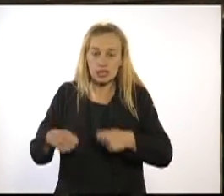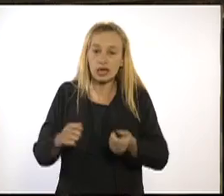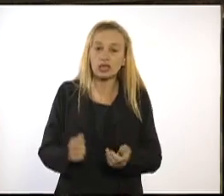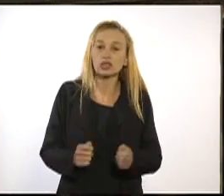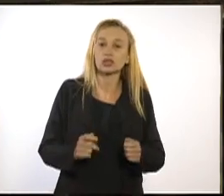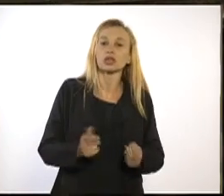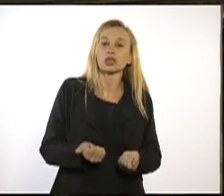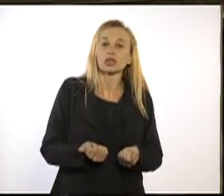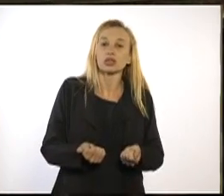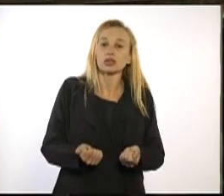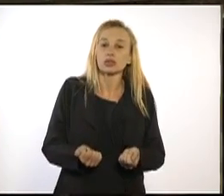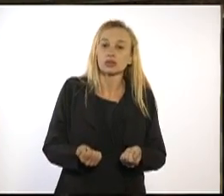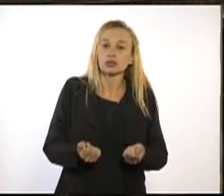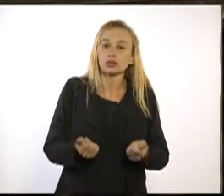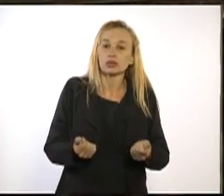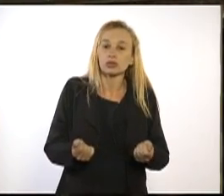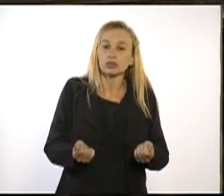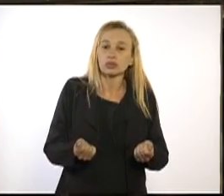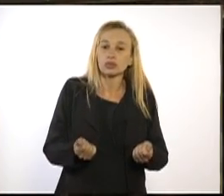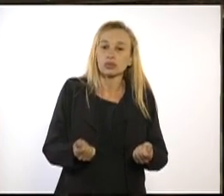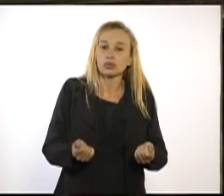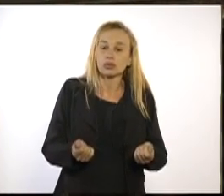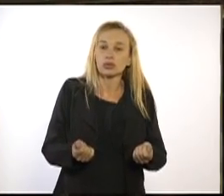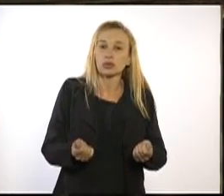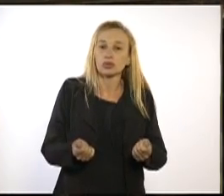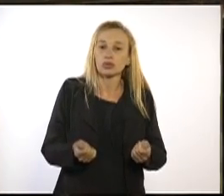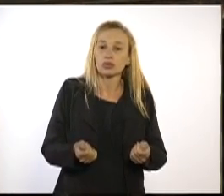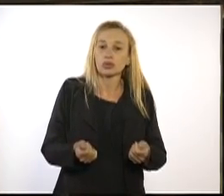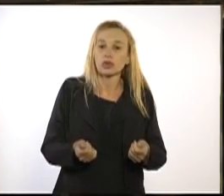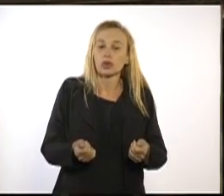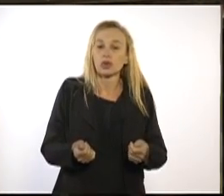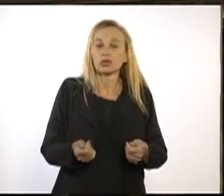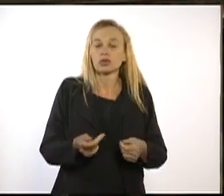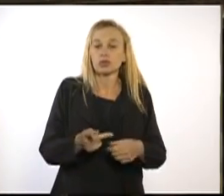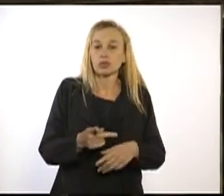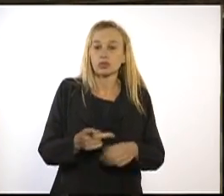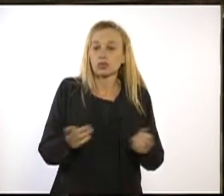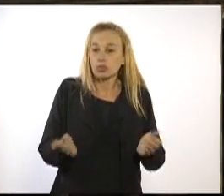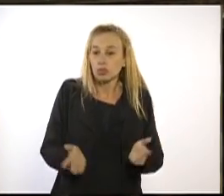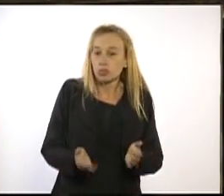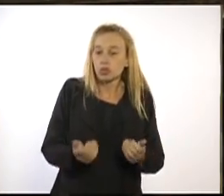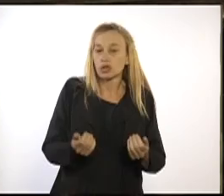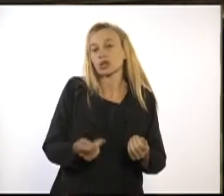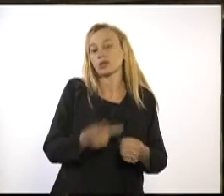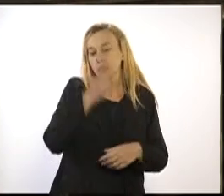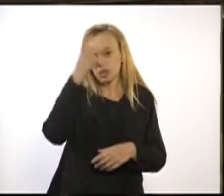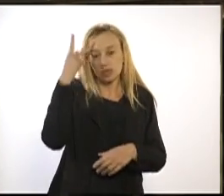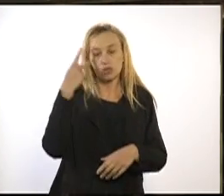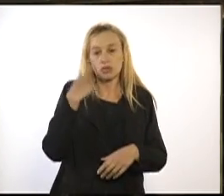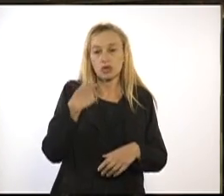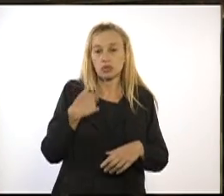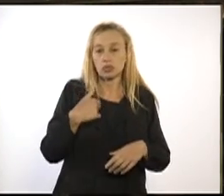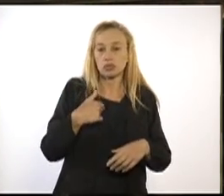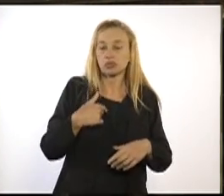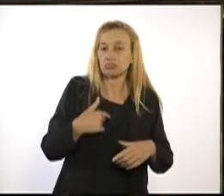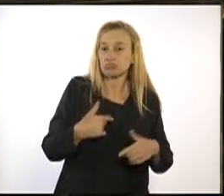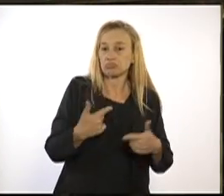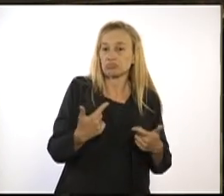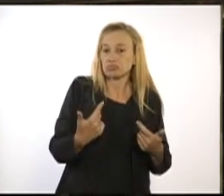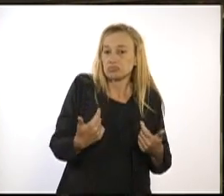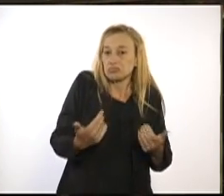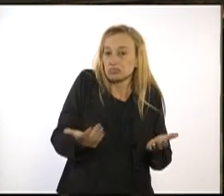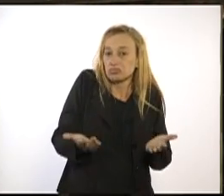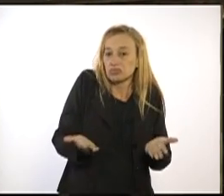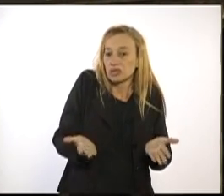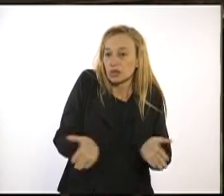população tão violada. Violada porque não tem trabalho, não tem emprego, são duas coisas